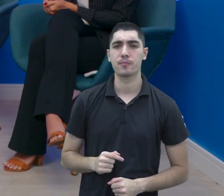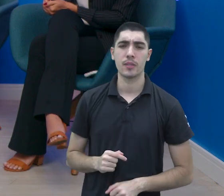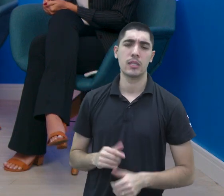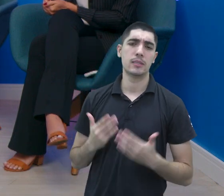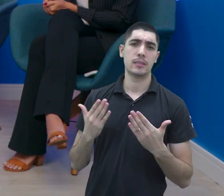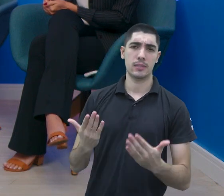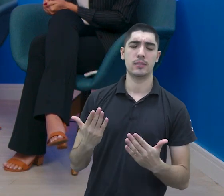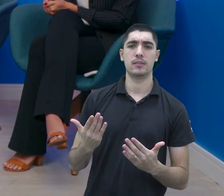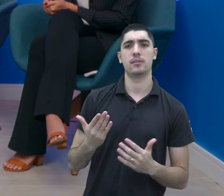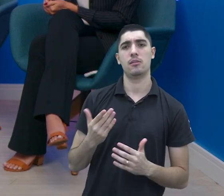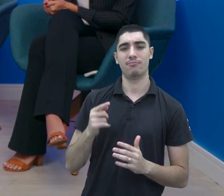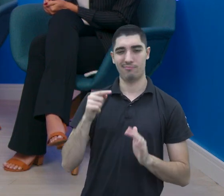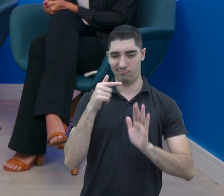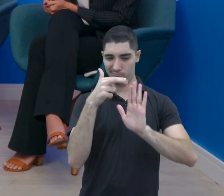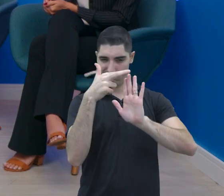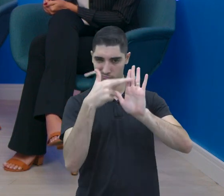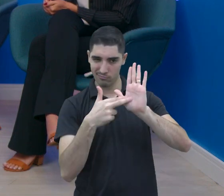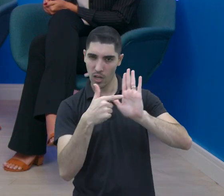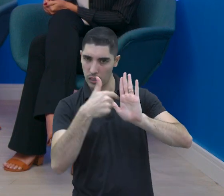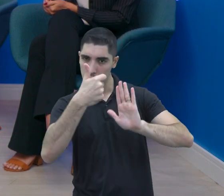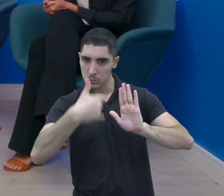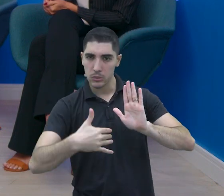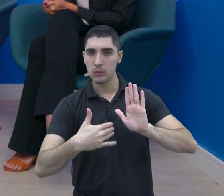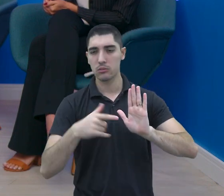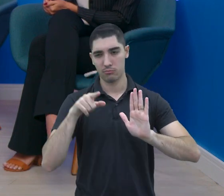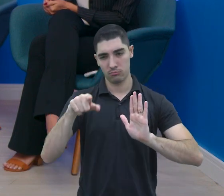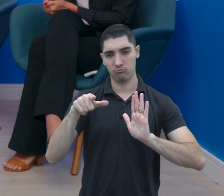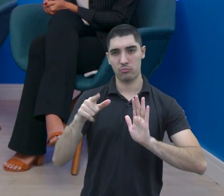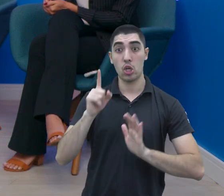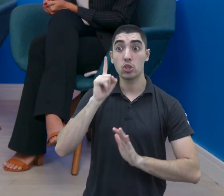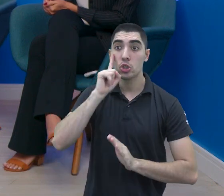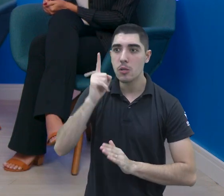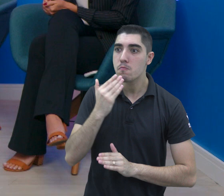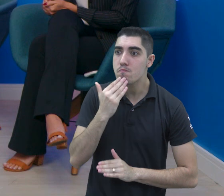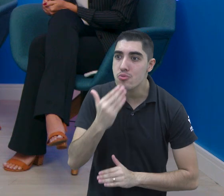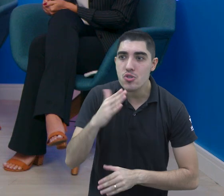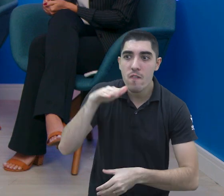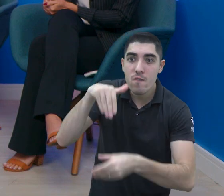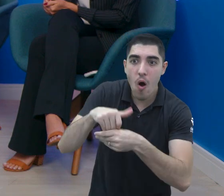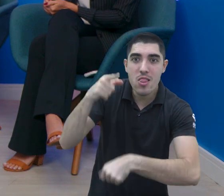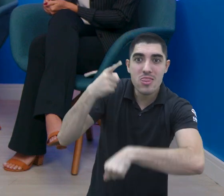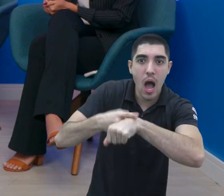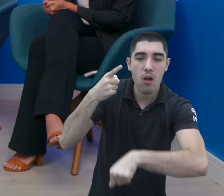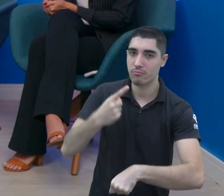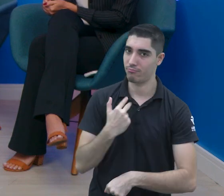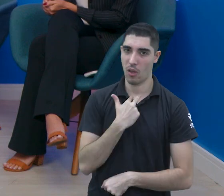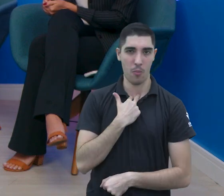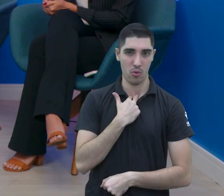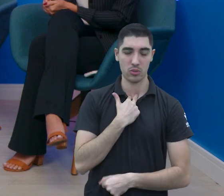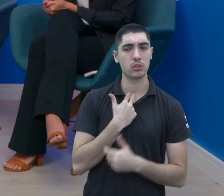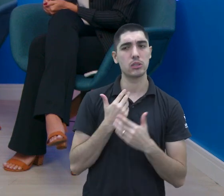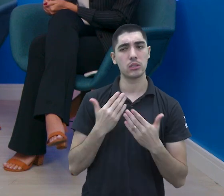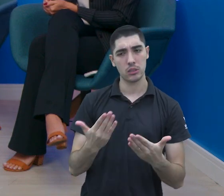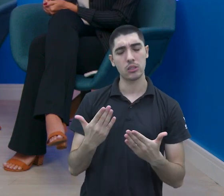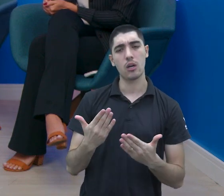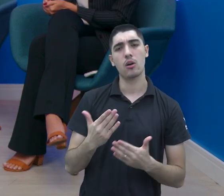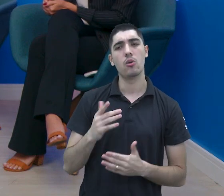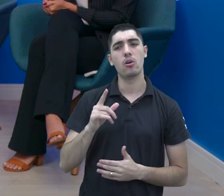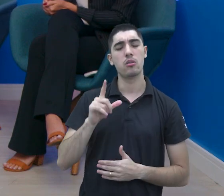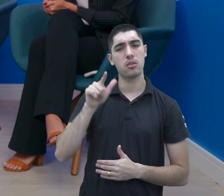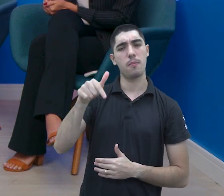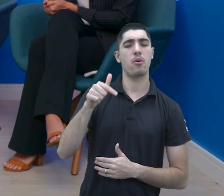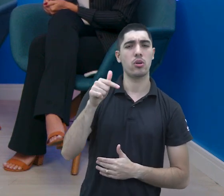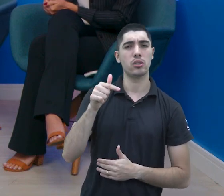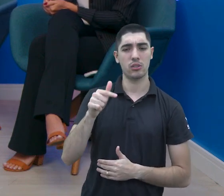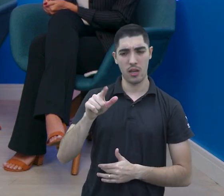E dentro disso, acaba que, dentro dessas regras, né, tem essa questão da boca de urna ali, para quem já está a caminho da escola, e chegando